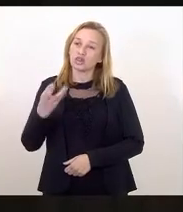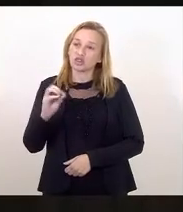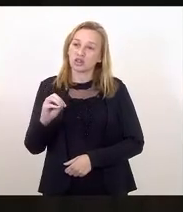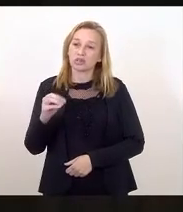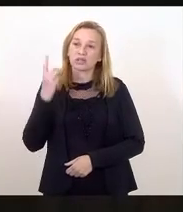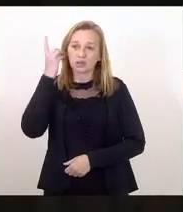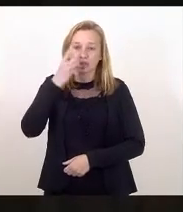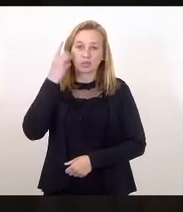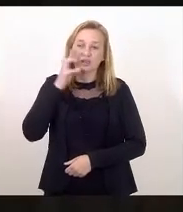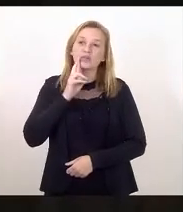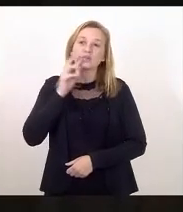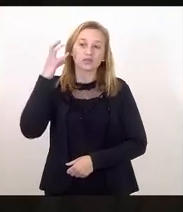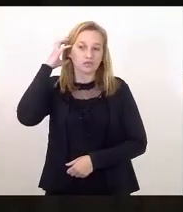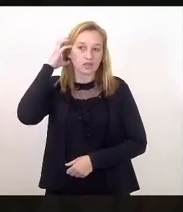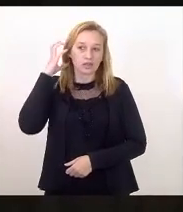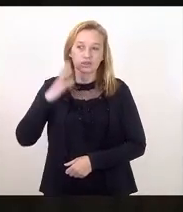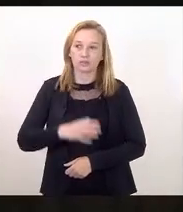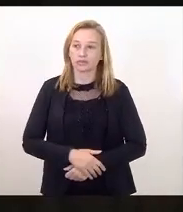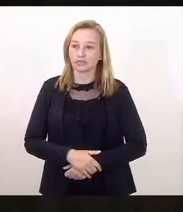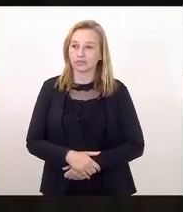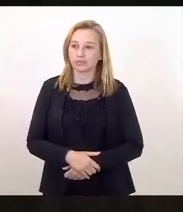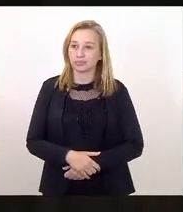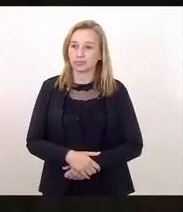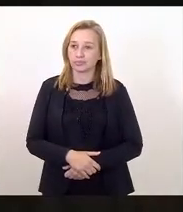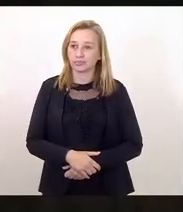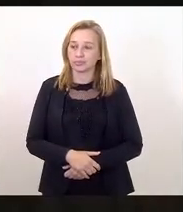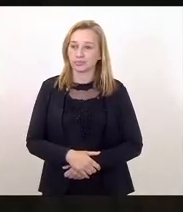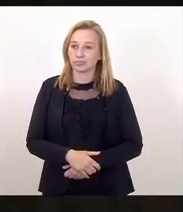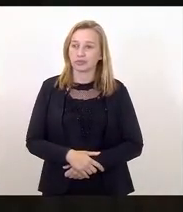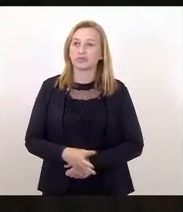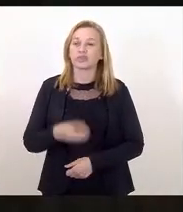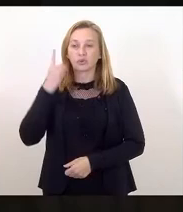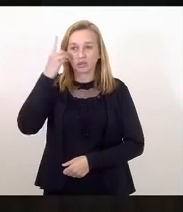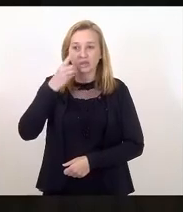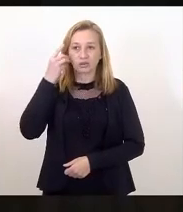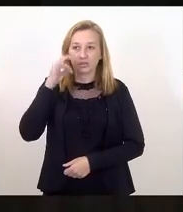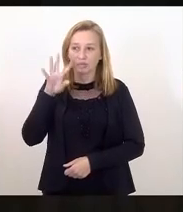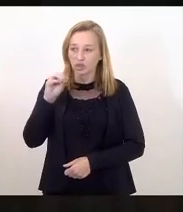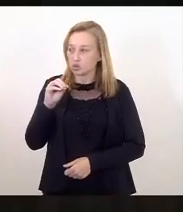Rosane Félix. Deputado Bebeto.